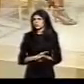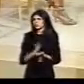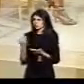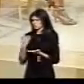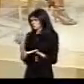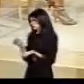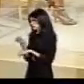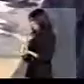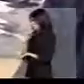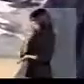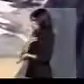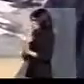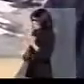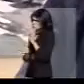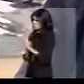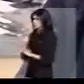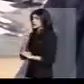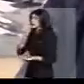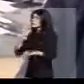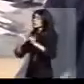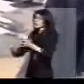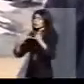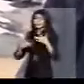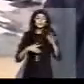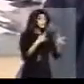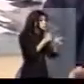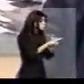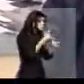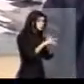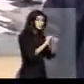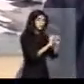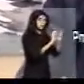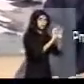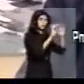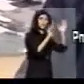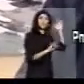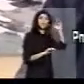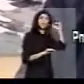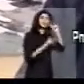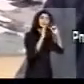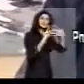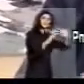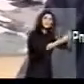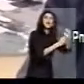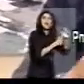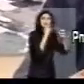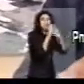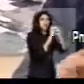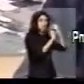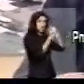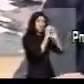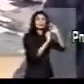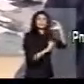Vou deixar para o pneumologista. Não, quer dizer, a Depende do que gente. você já tem. O problema é que a fumaça altera células, né? Então,